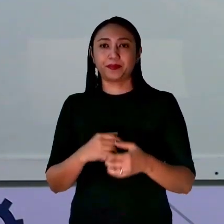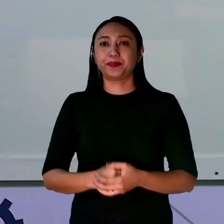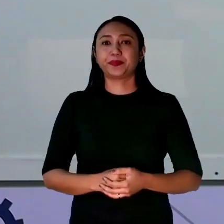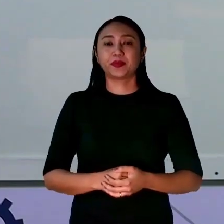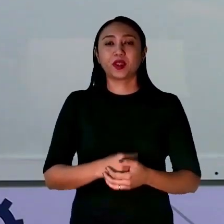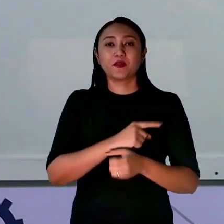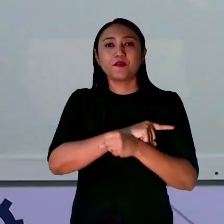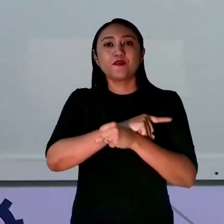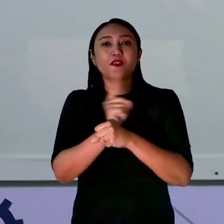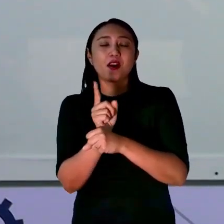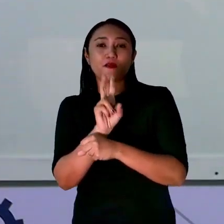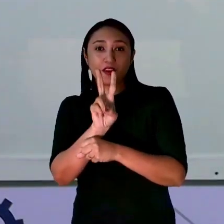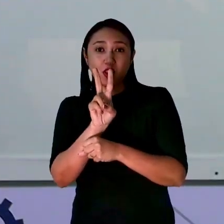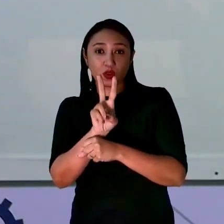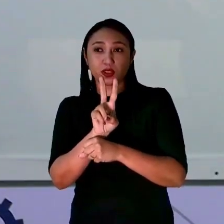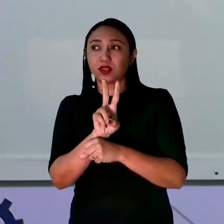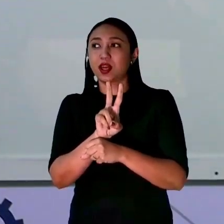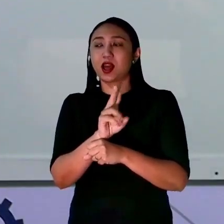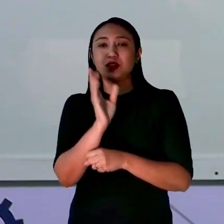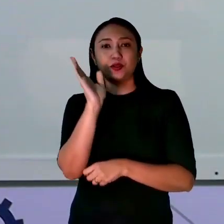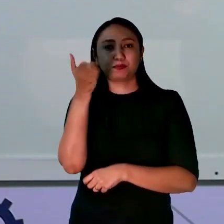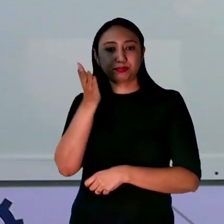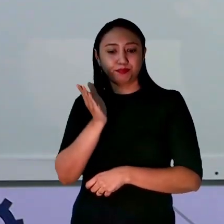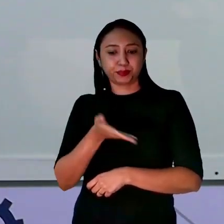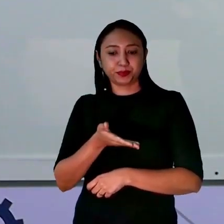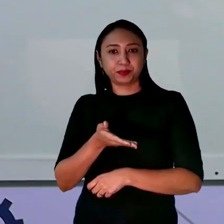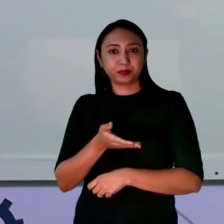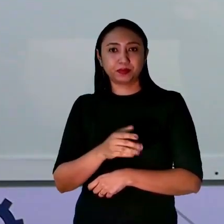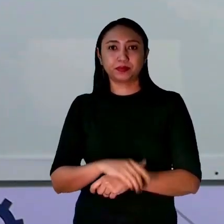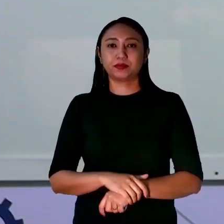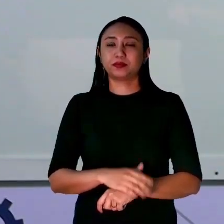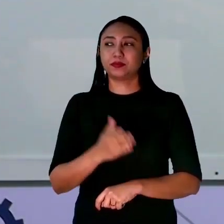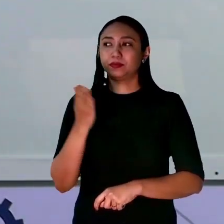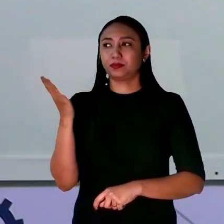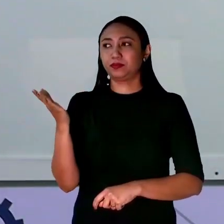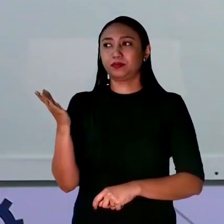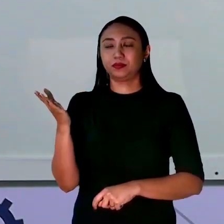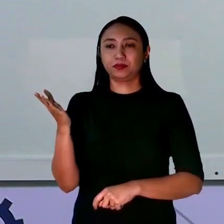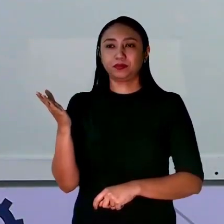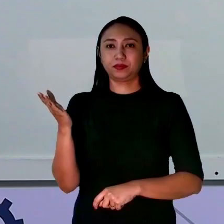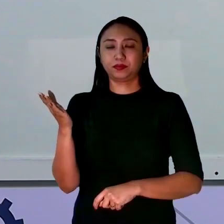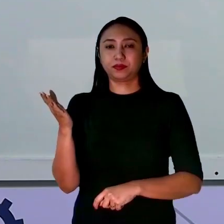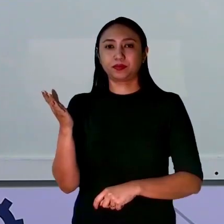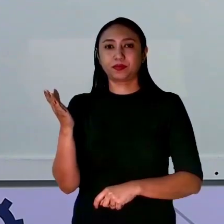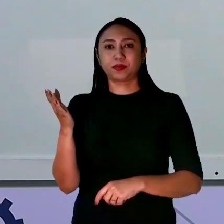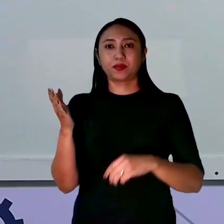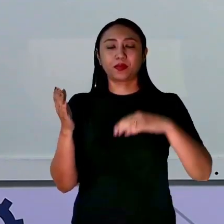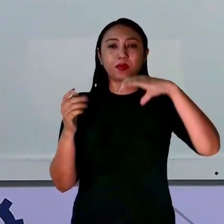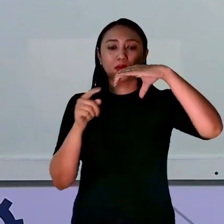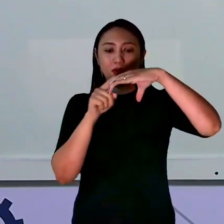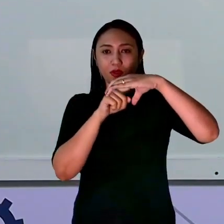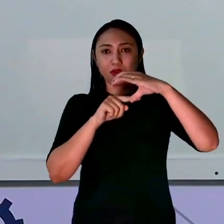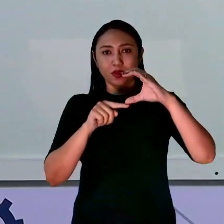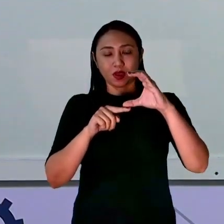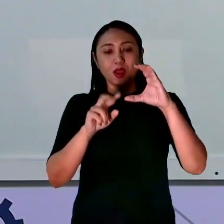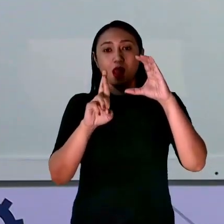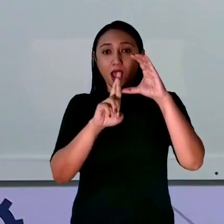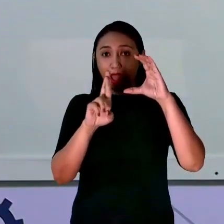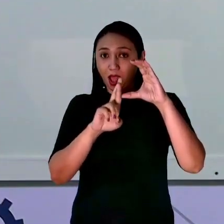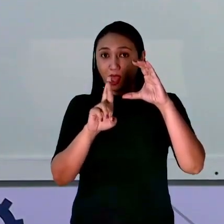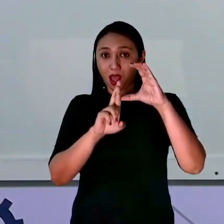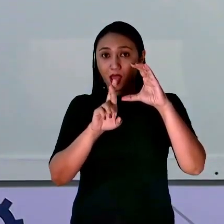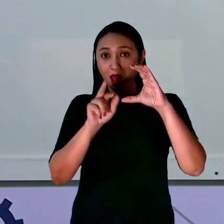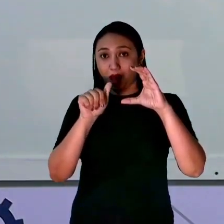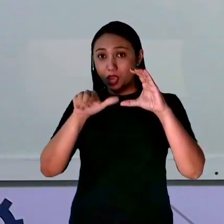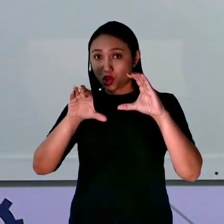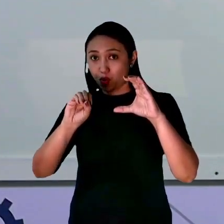aí a gente tem o quê? Que o raio vai ser igual a quem? A mv sobre QB. Então,